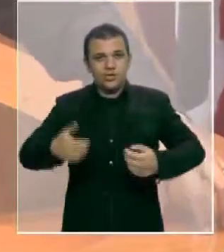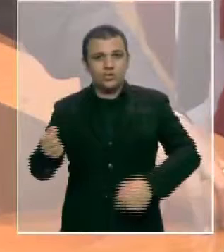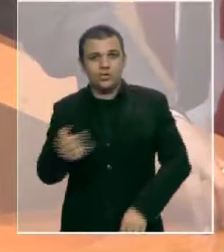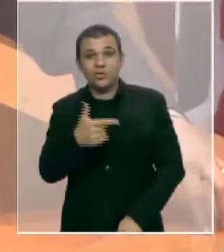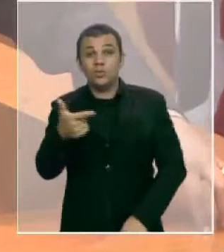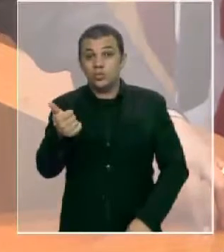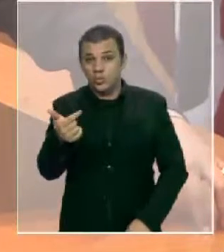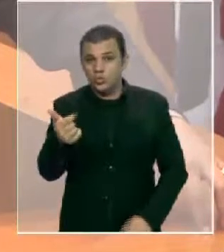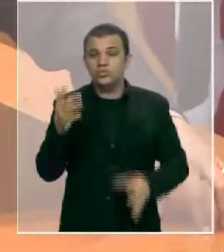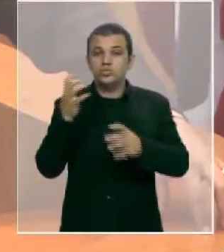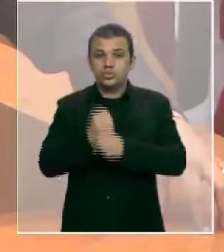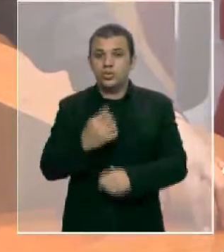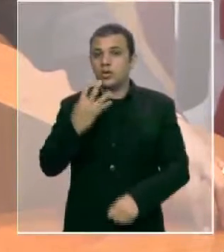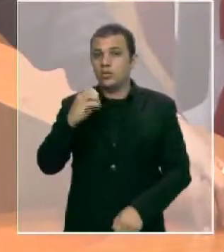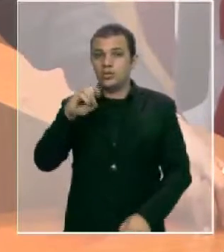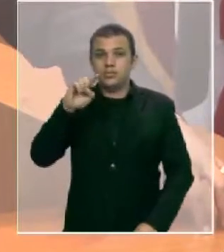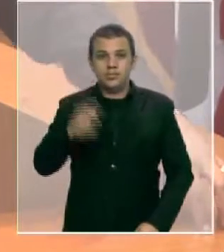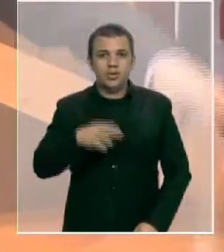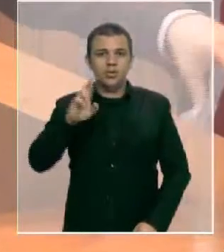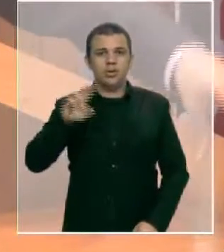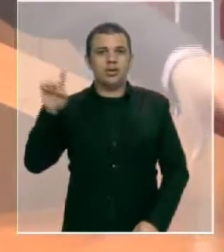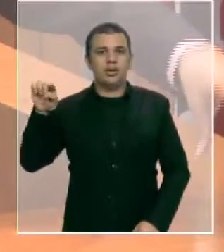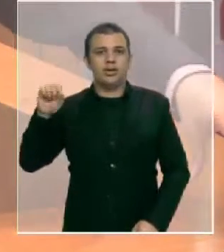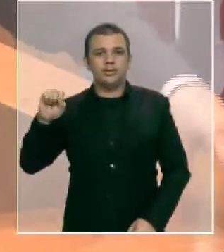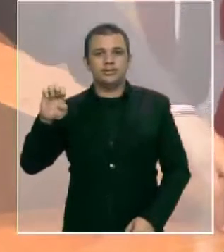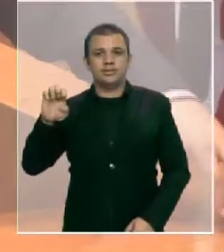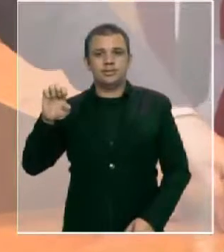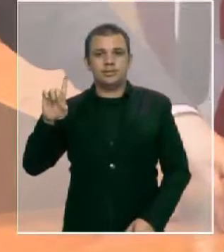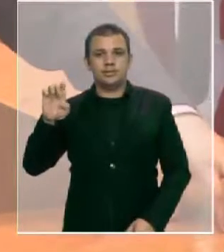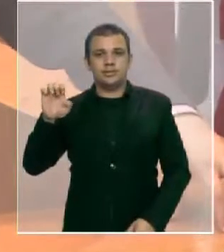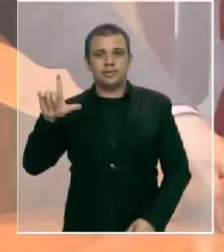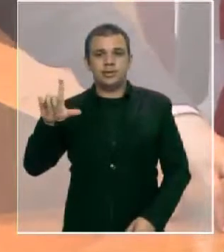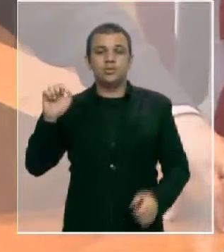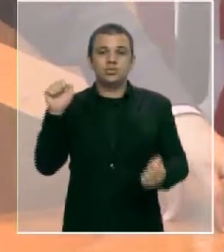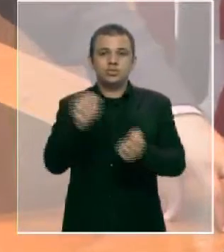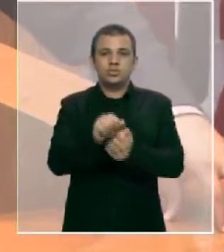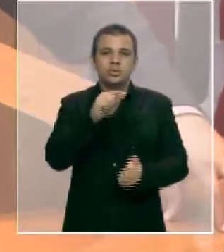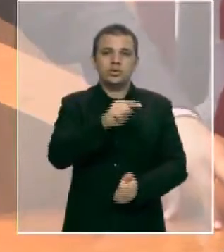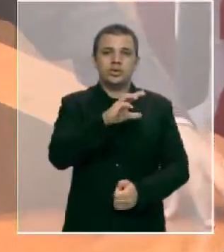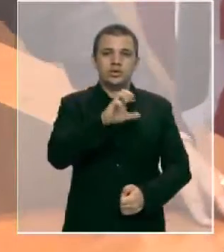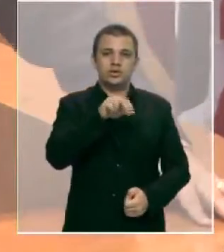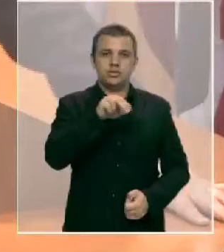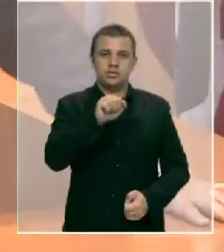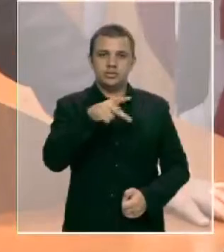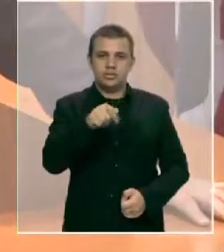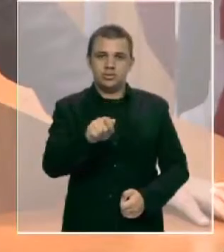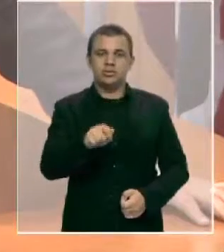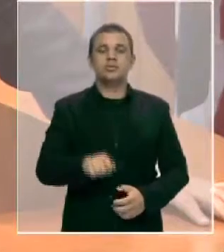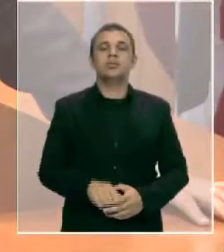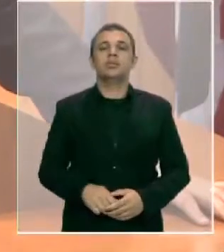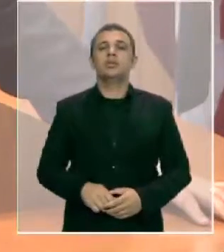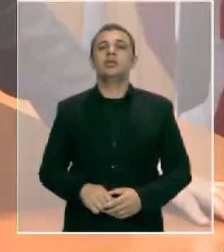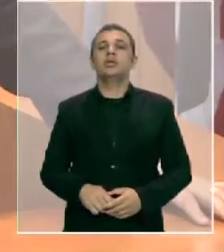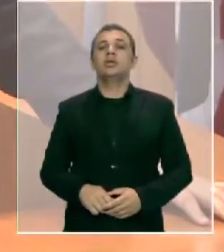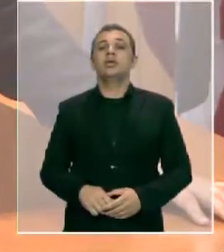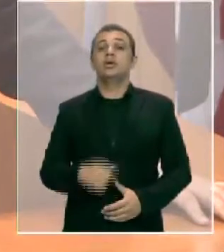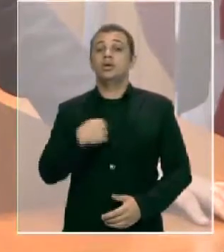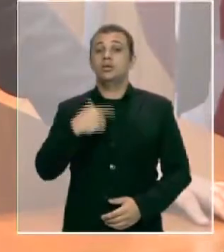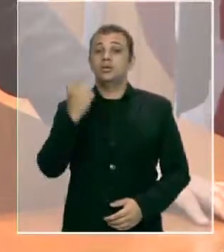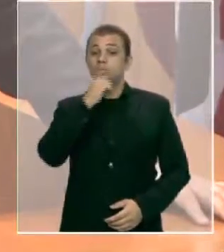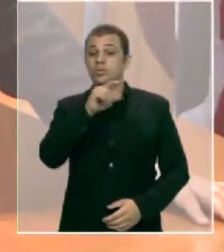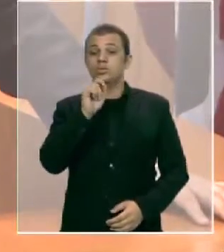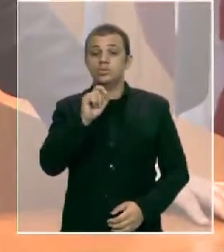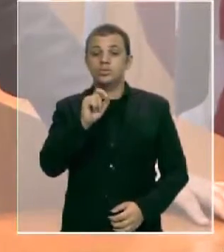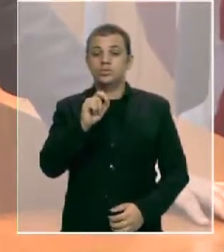R$40 mil da CEDEL com a instituição Senapa, em que tive a oportunidade de encabeçar